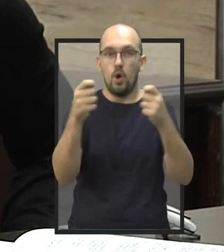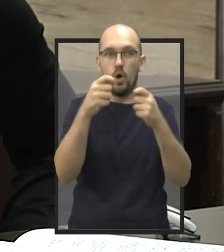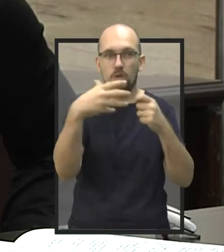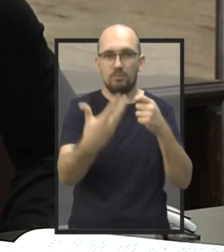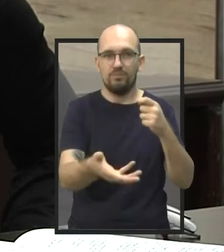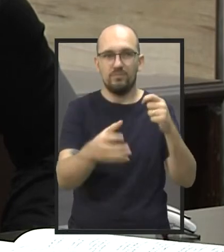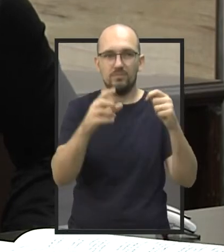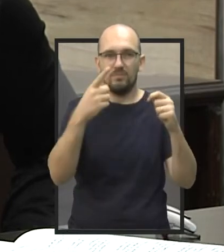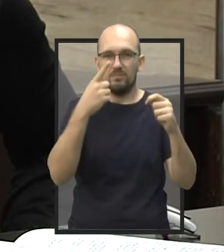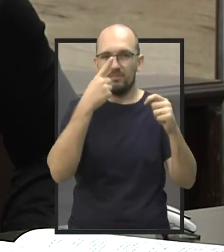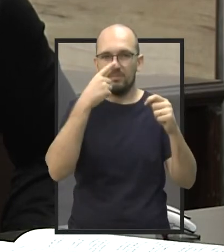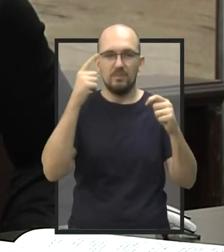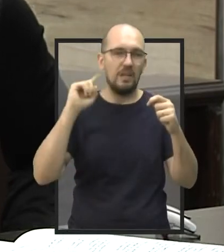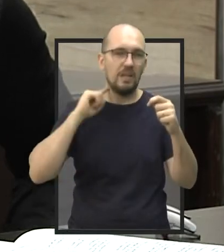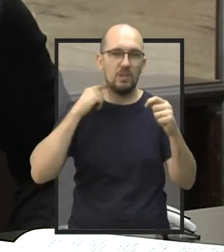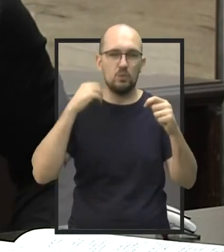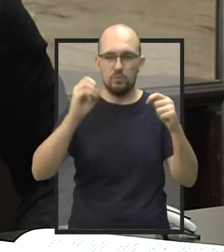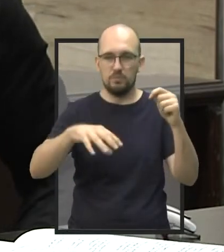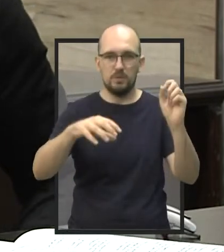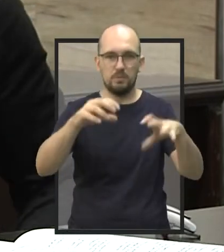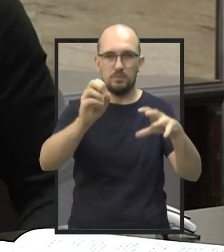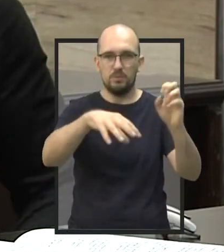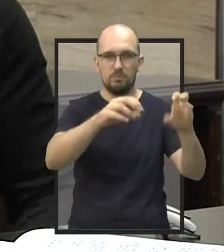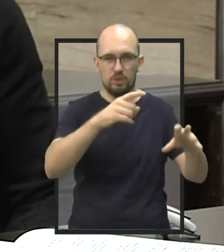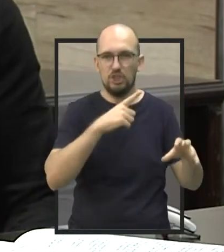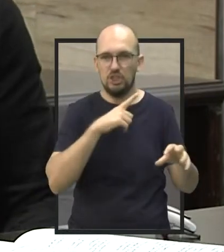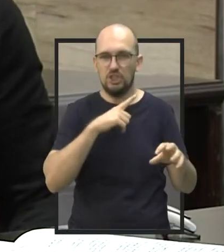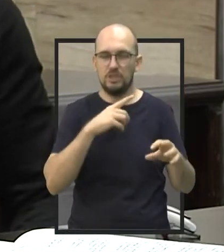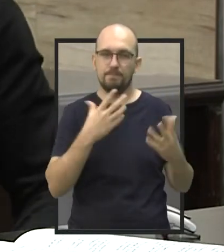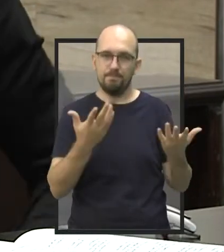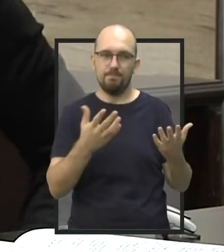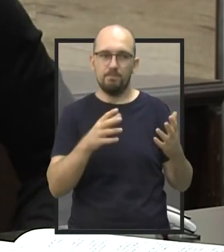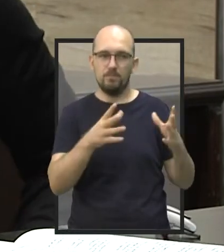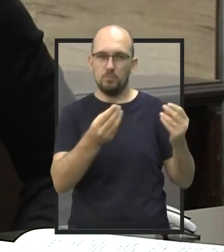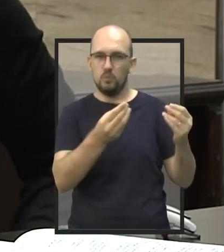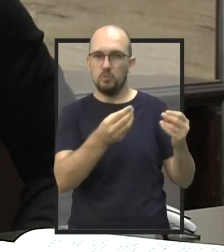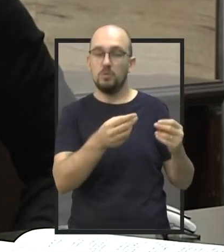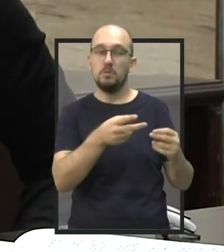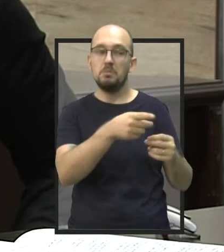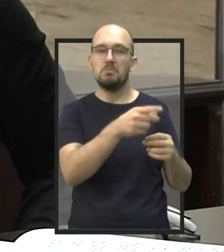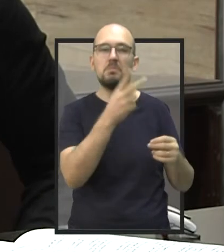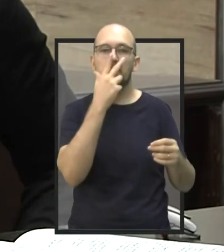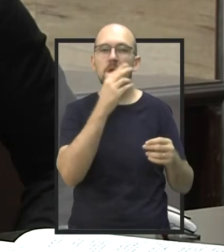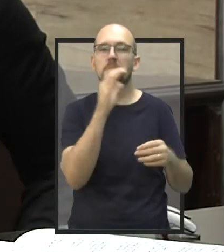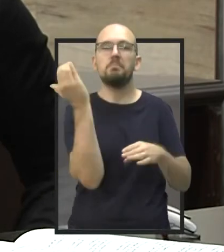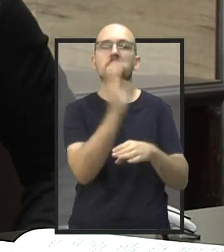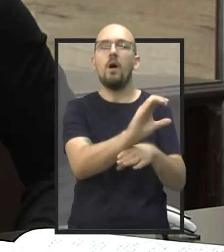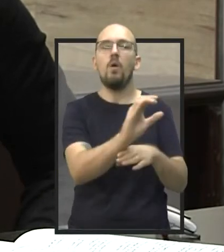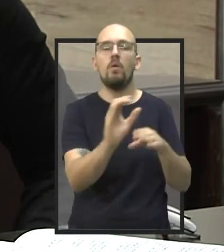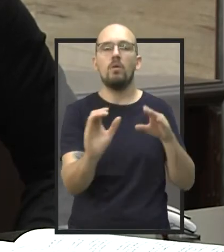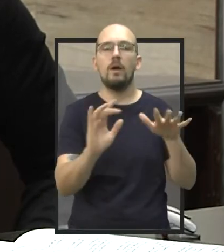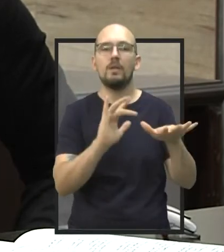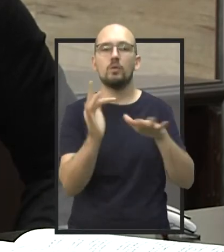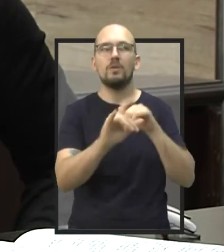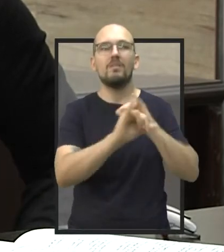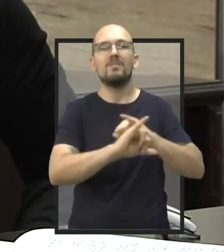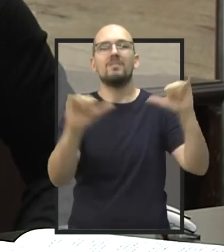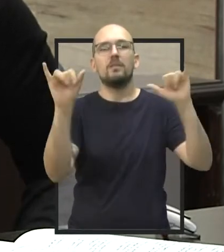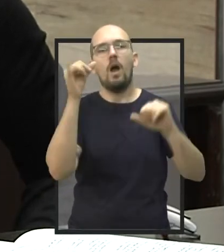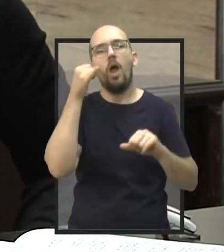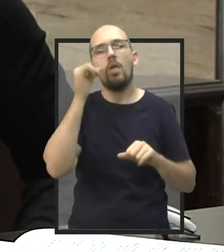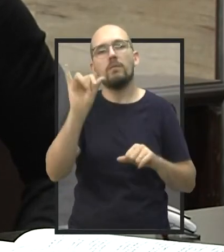bastante entulho, né? E foi criado lá com o secretário, ele até acho que jogou em redes sociais para as pessoas não estarem